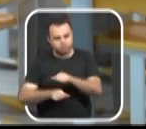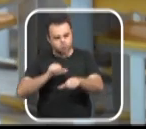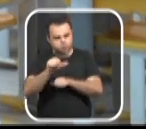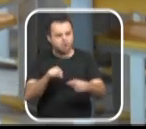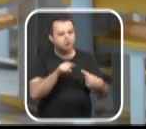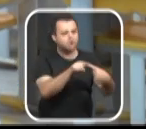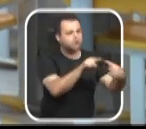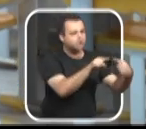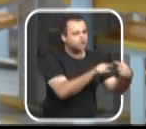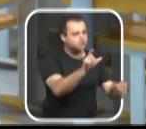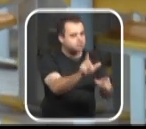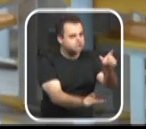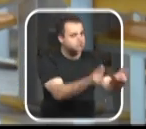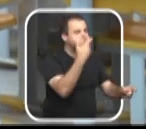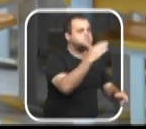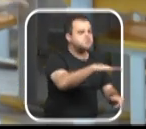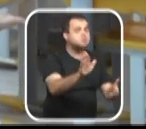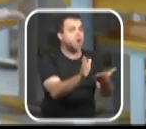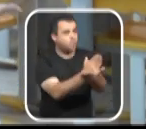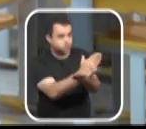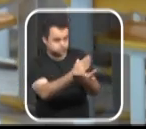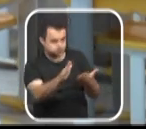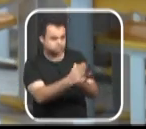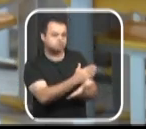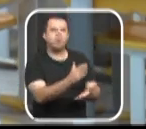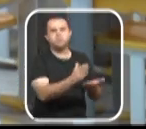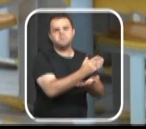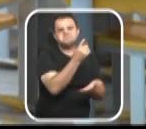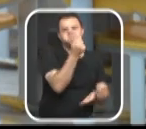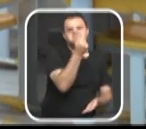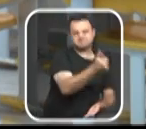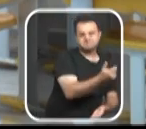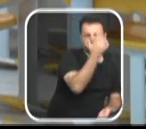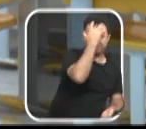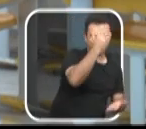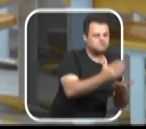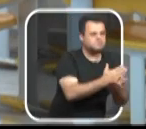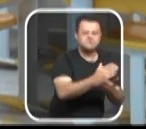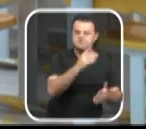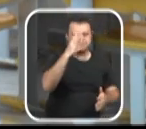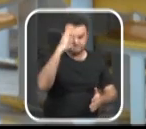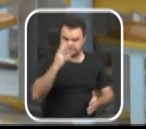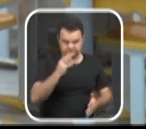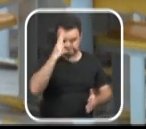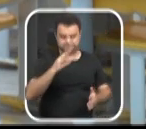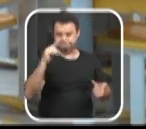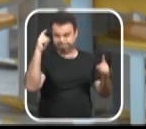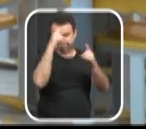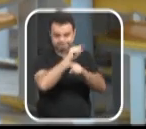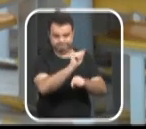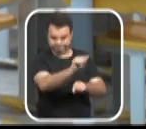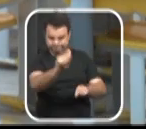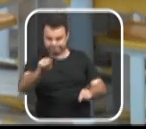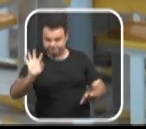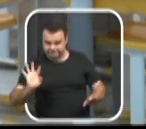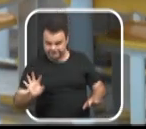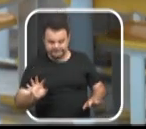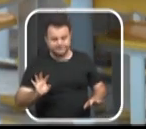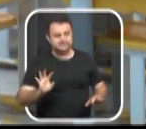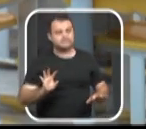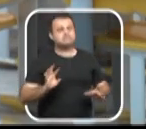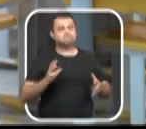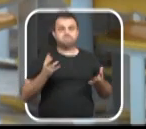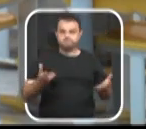algumas crianças em especial, porque algumas têm mais facilidade, outras têm mais dificuldade. Mas